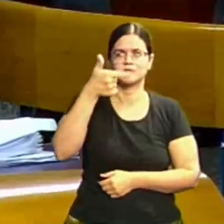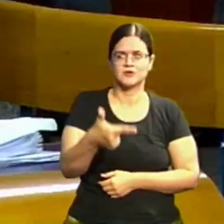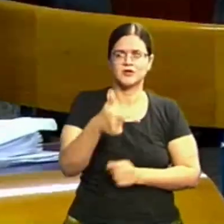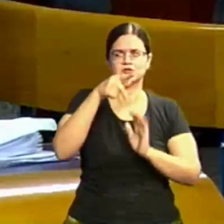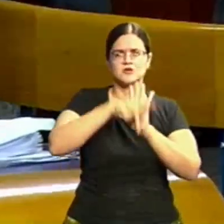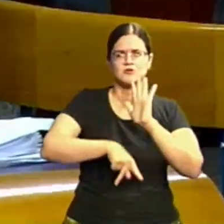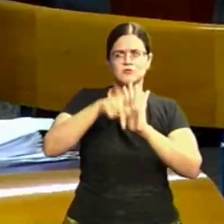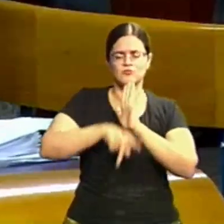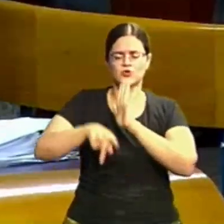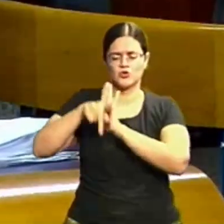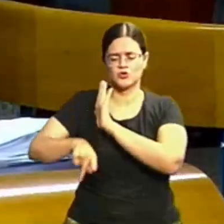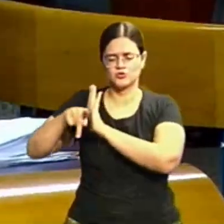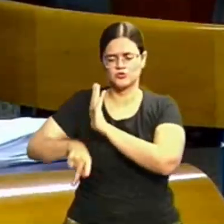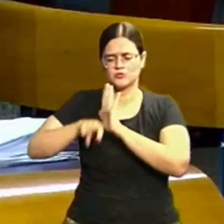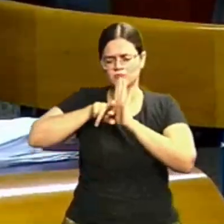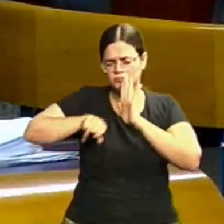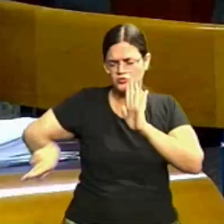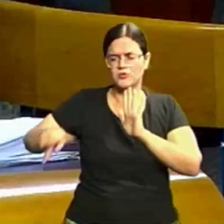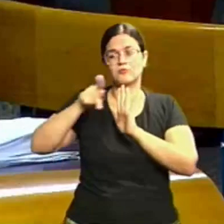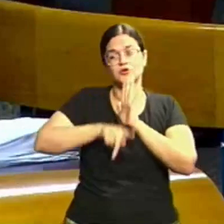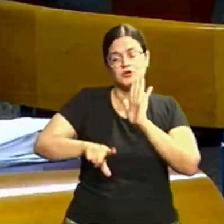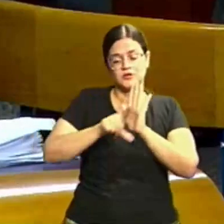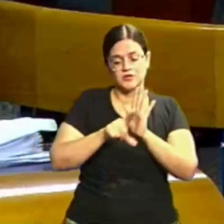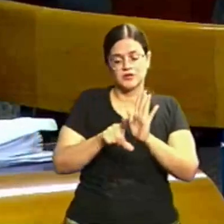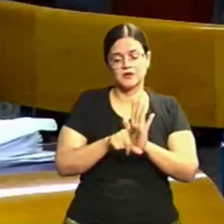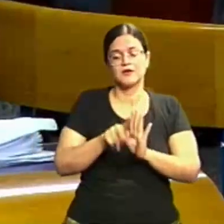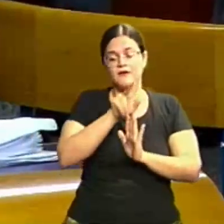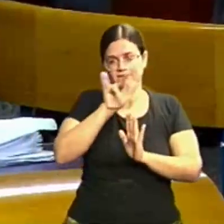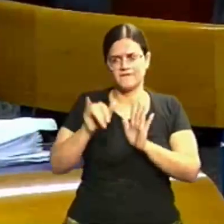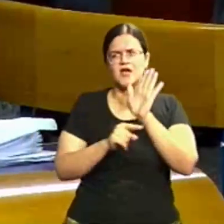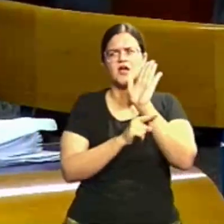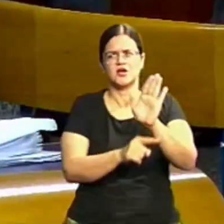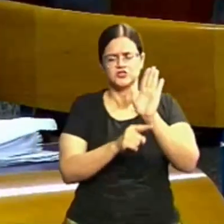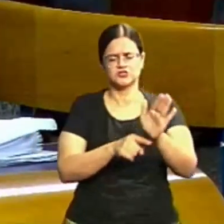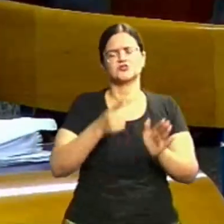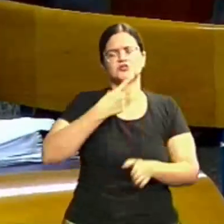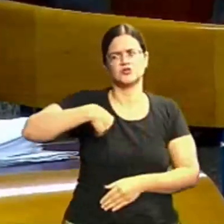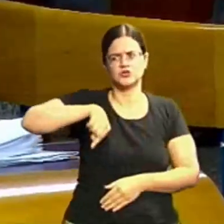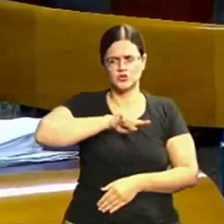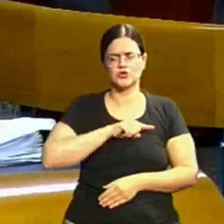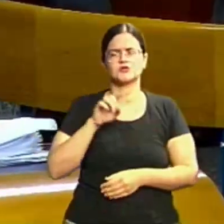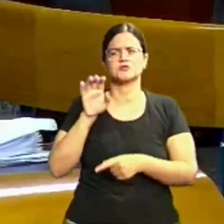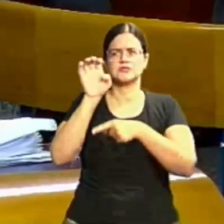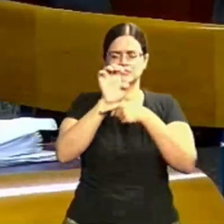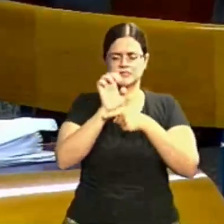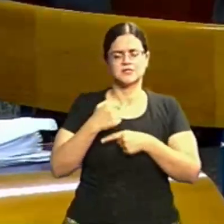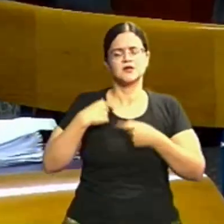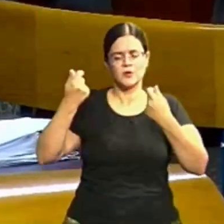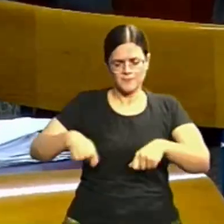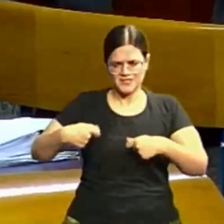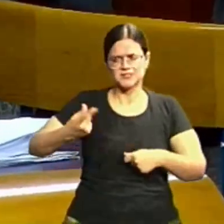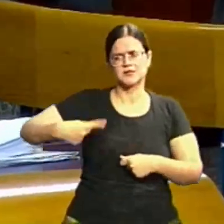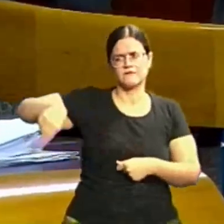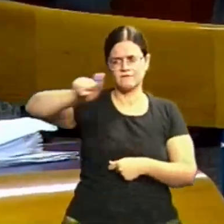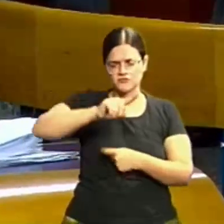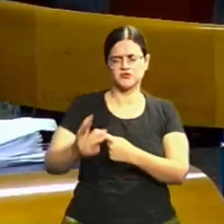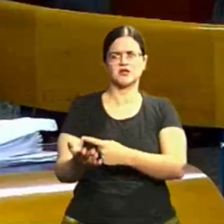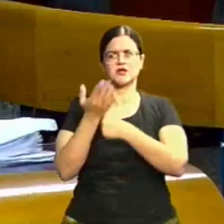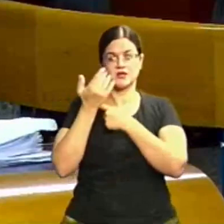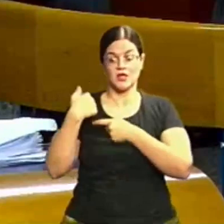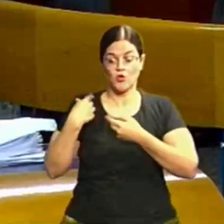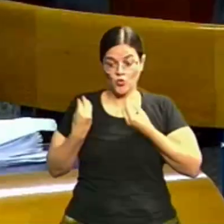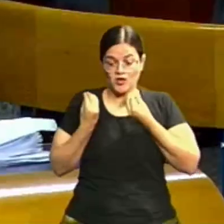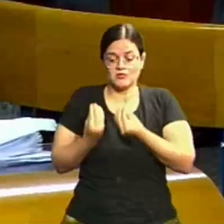62 projetos de lei que vai ajudar nosso estado, e eu precisar de vocês, que eu quero deixar a